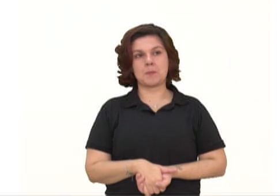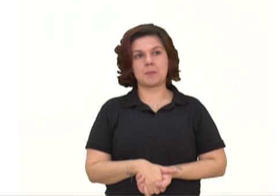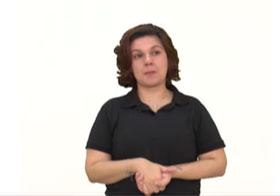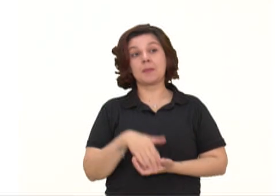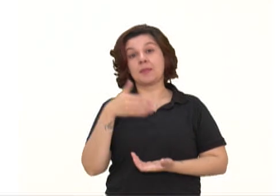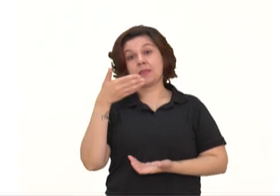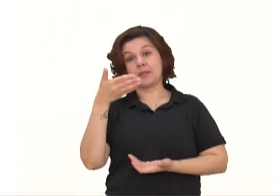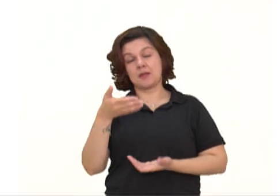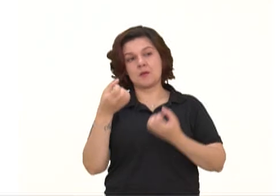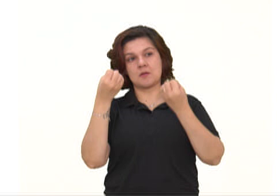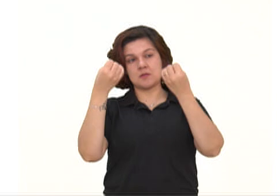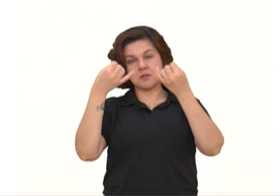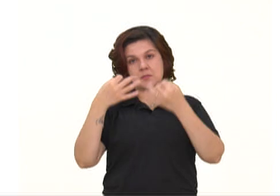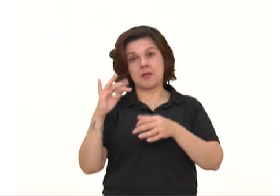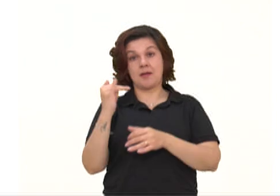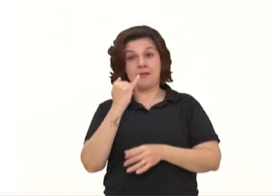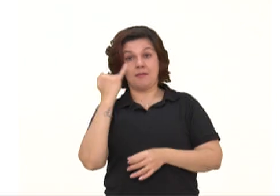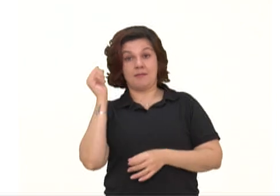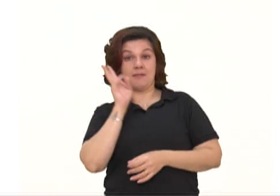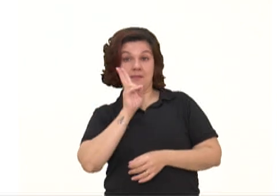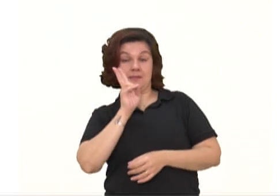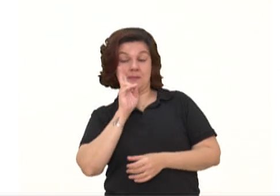E aí também é importante dizer